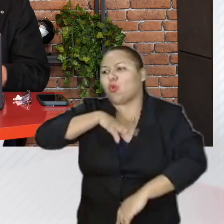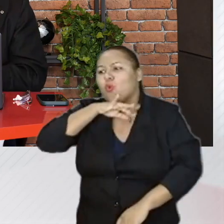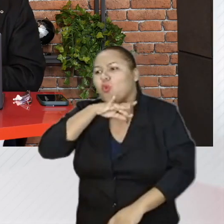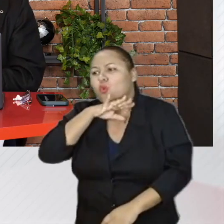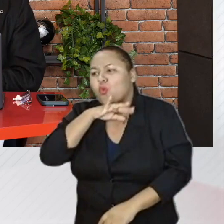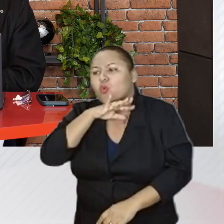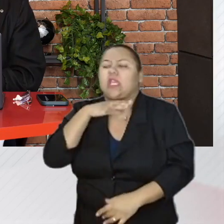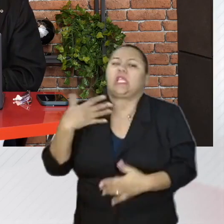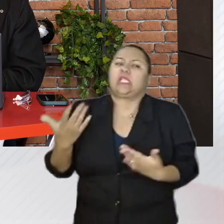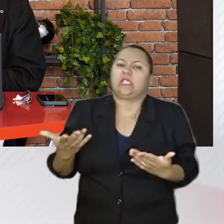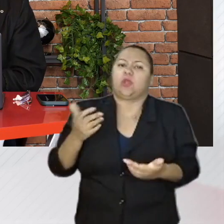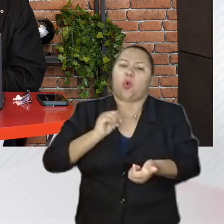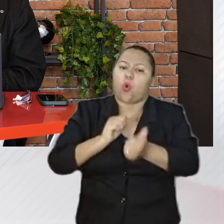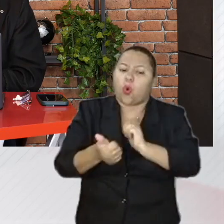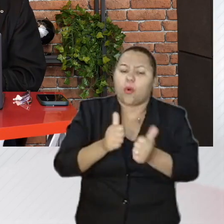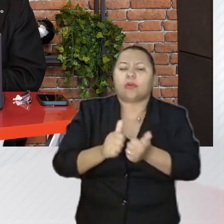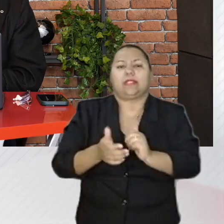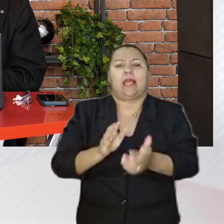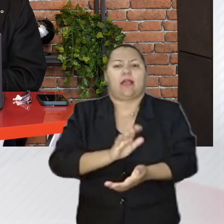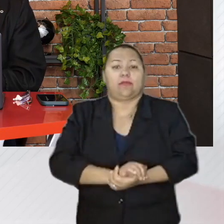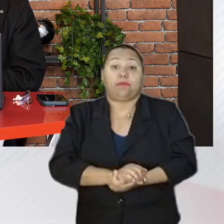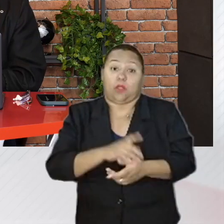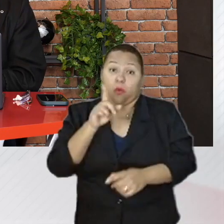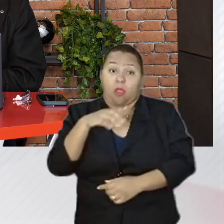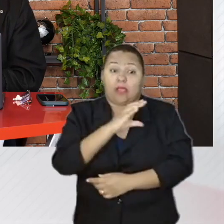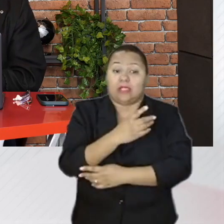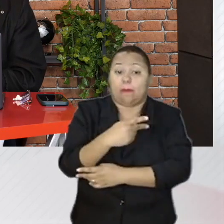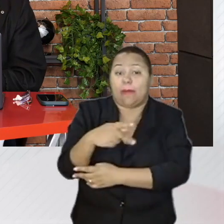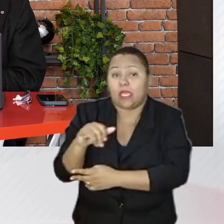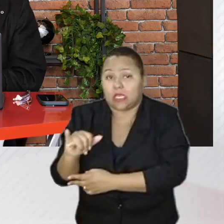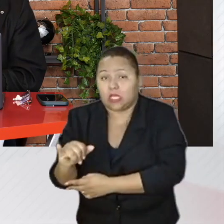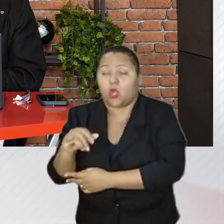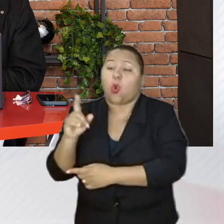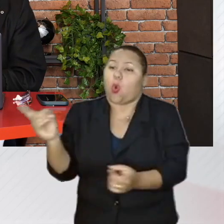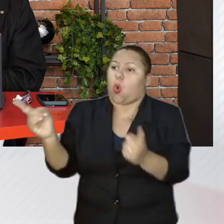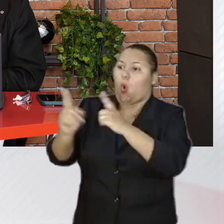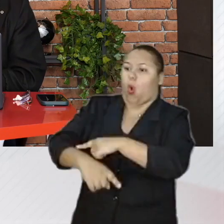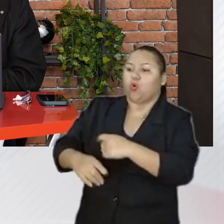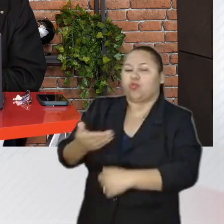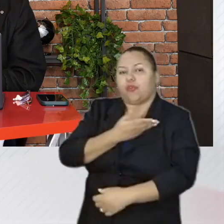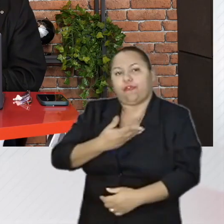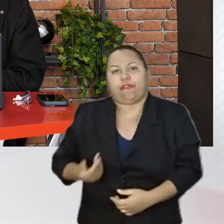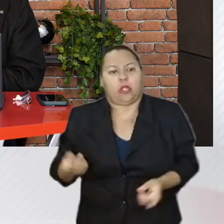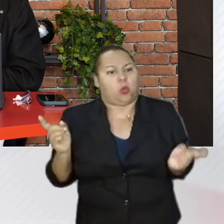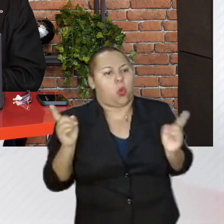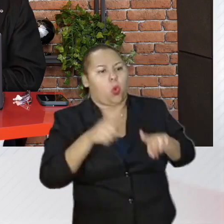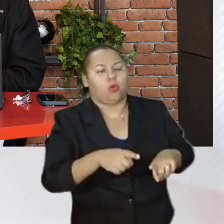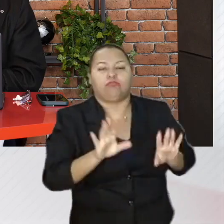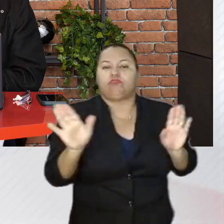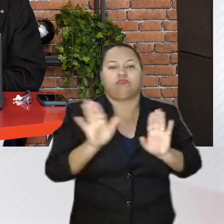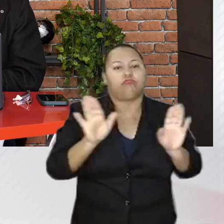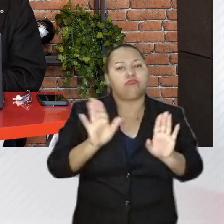estar em jogo. Então, não é uma CPI contra o governo ou a favor do governo ou contra a oposição, né? É uma CPI muito